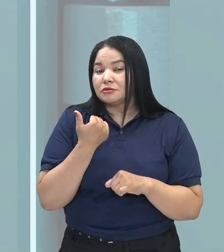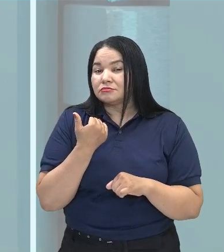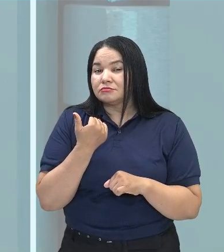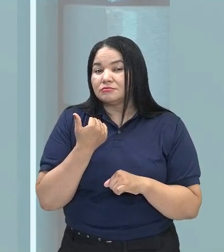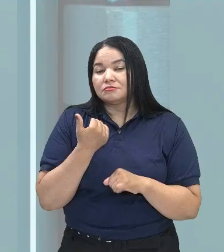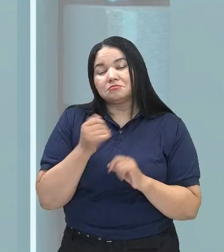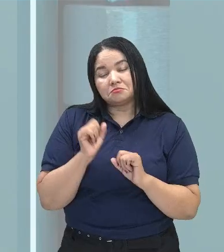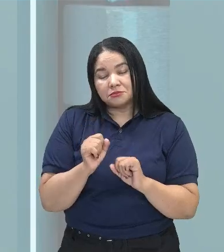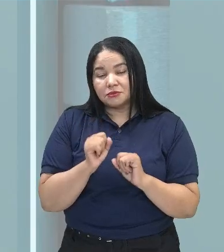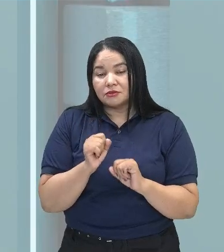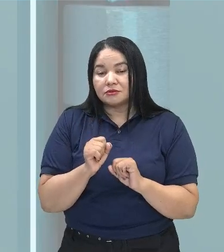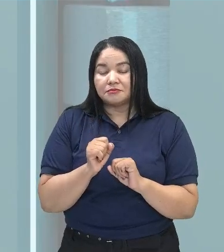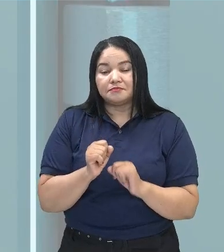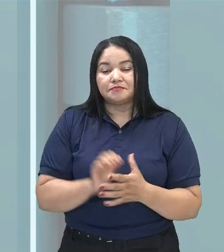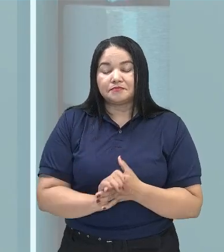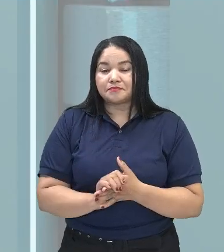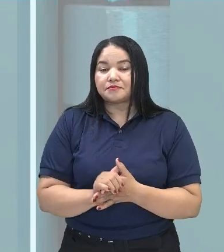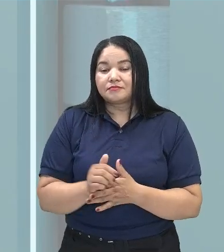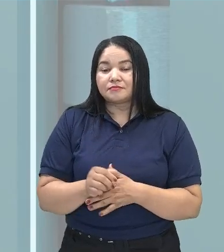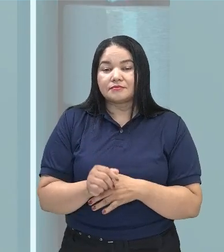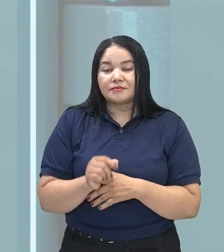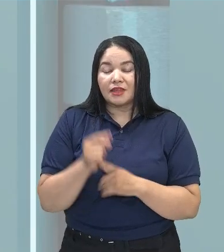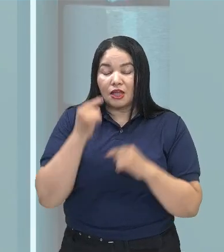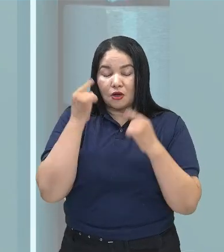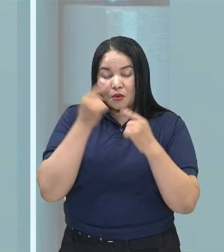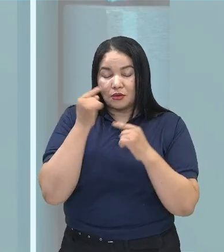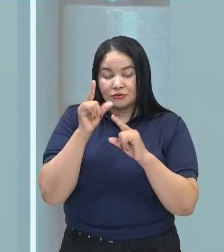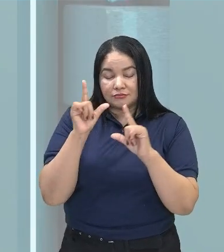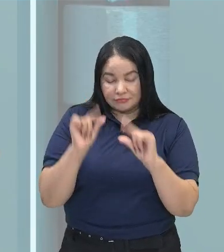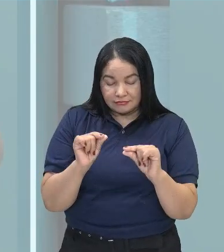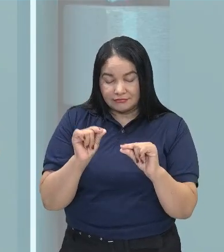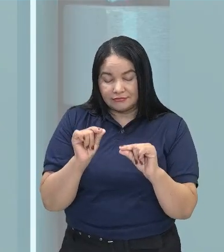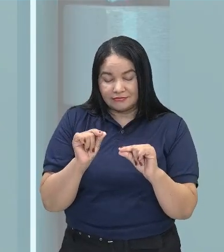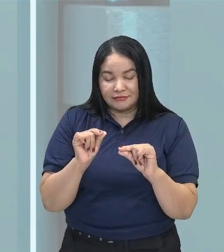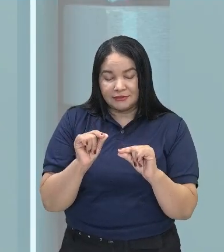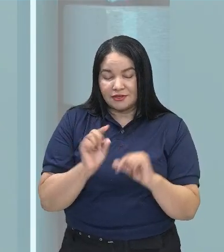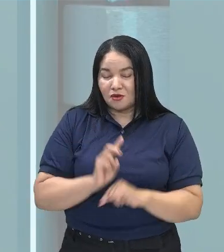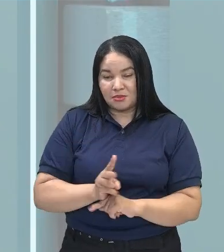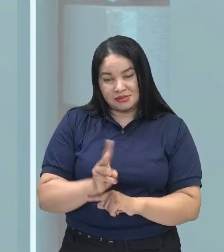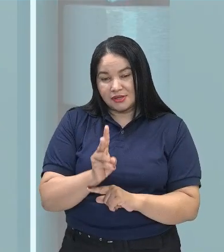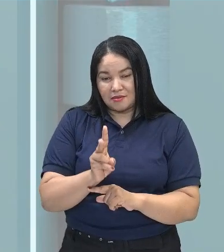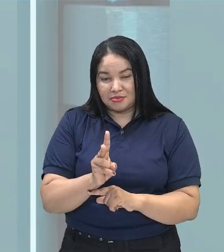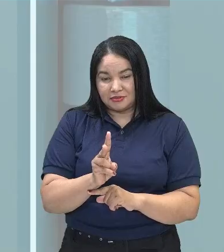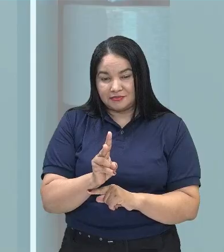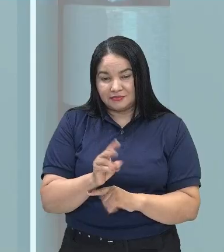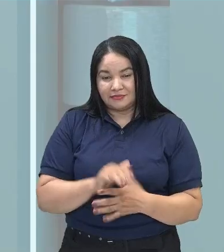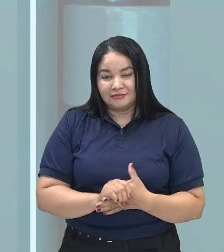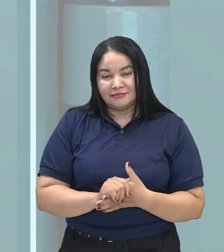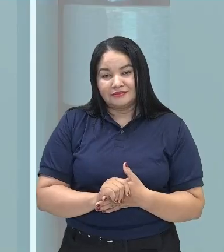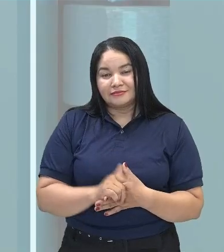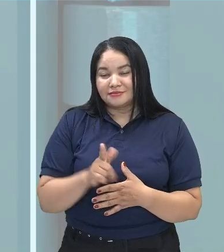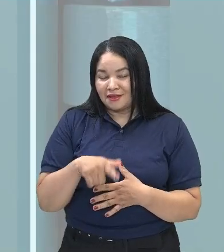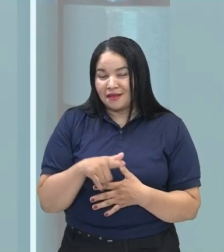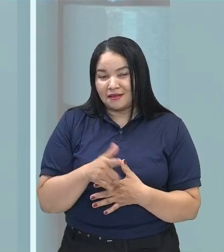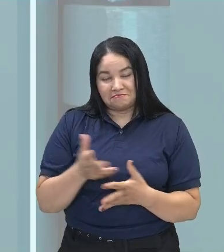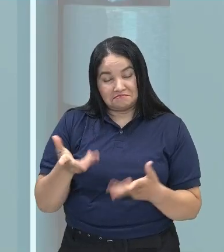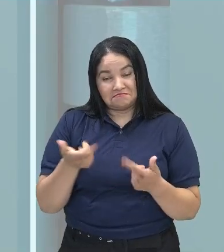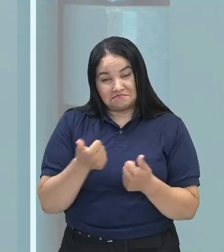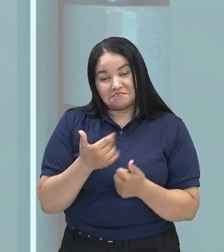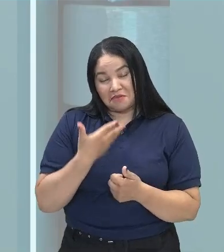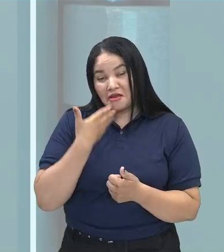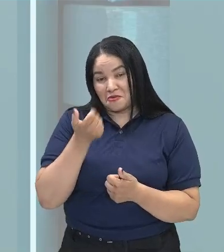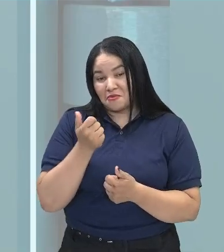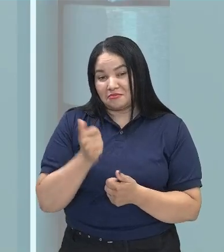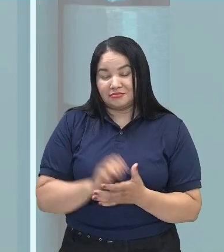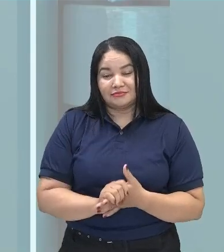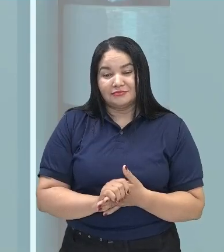os olhos para sempre. Não é mais adequado você dizer, né, que essa pessoa fechou os olhos para sempre, do que,